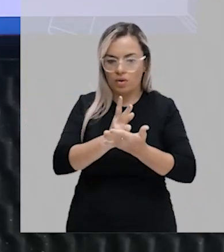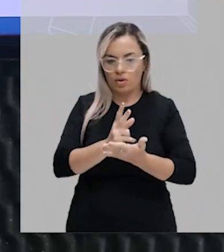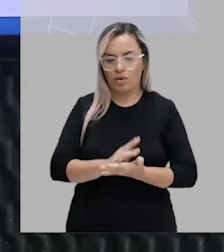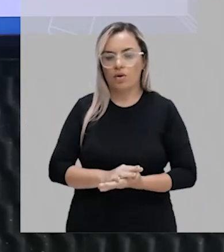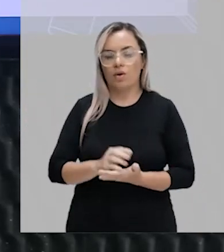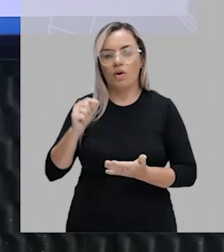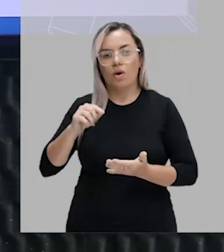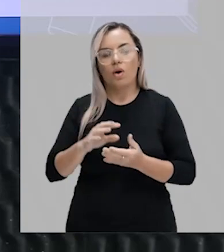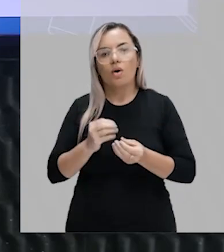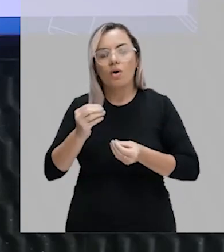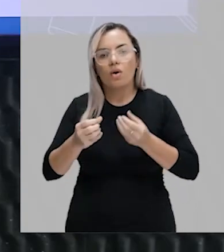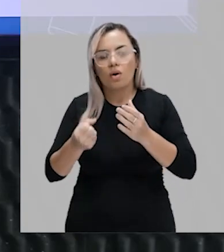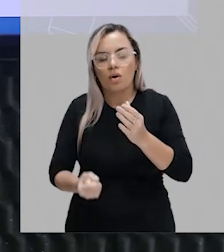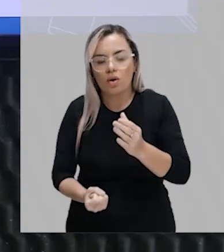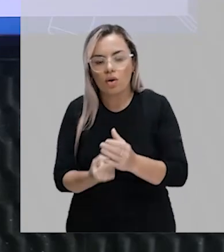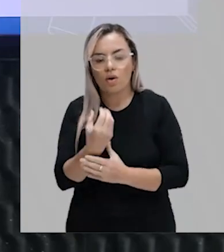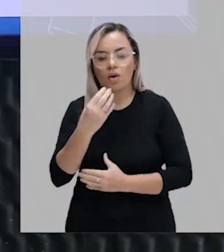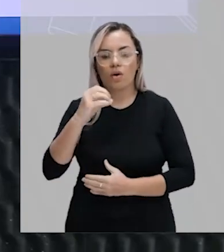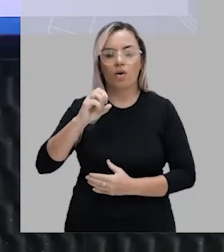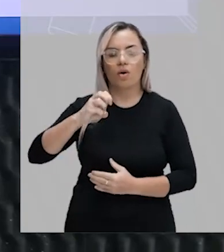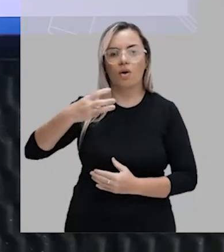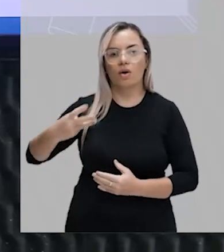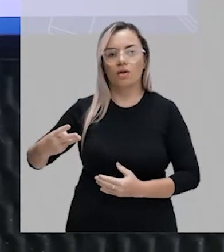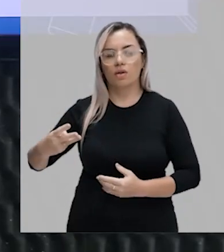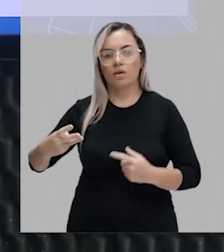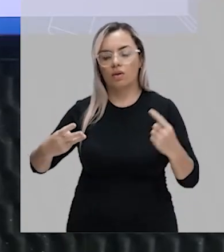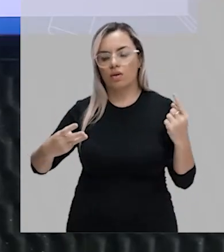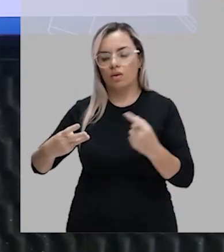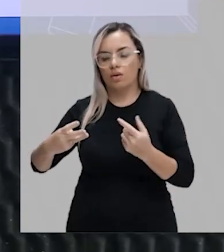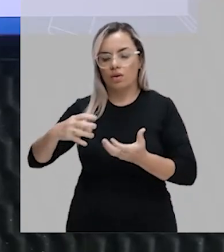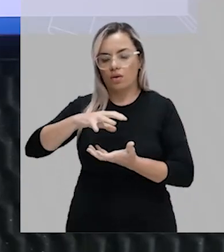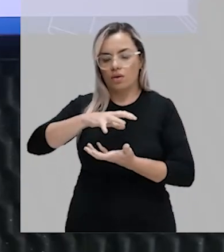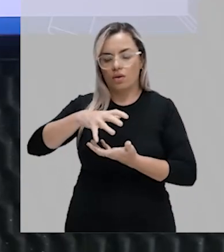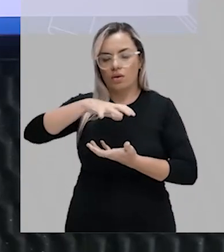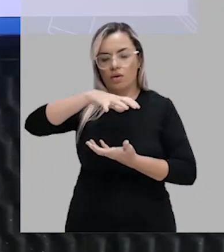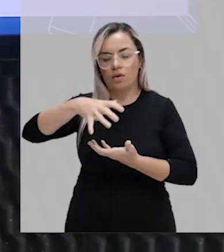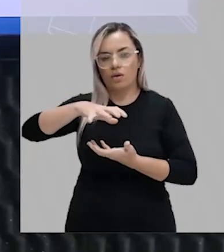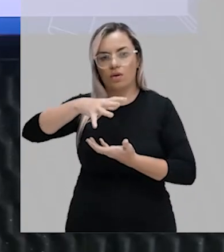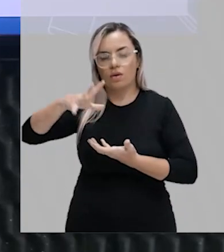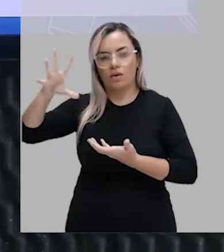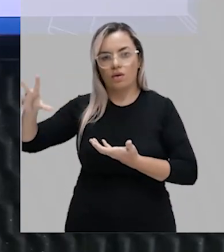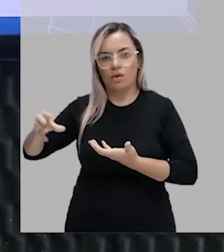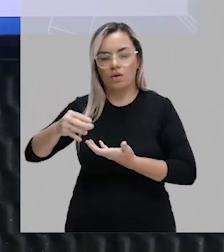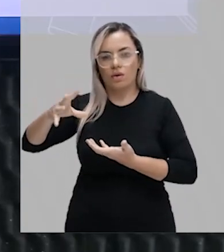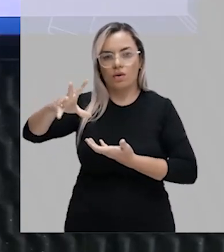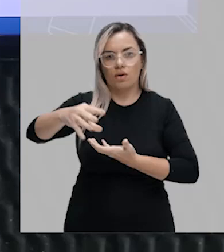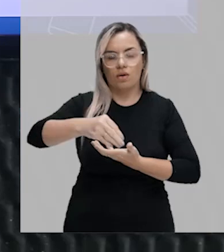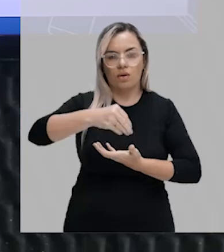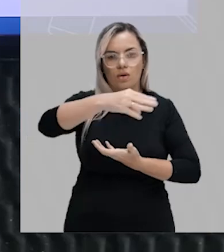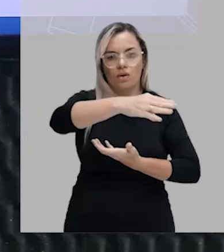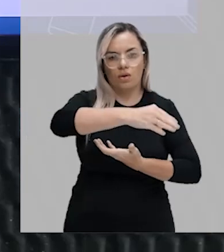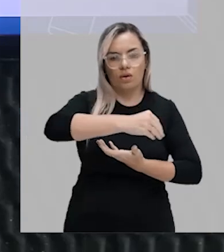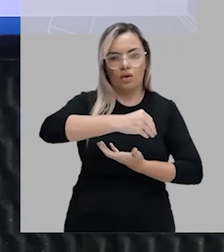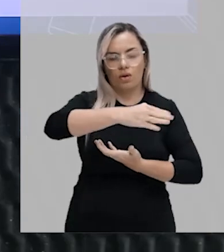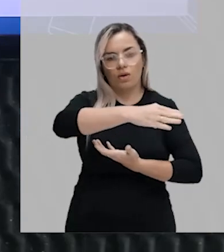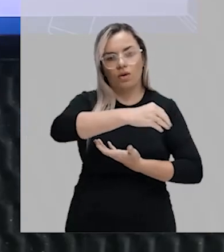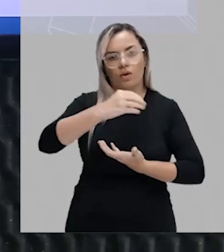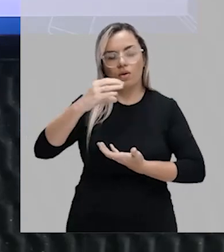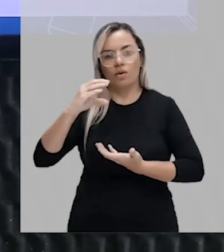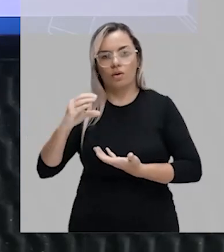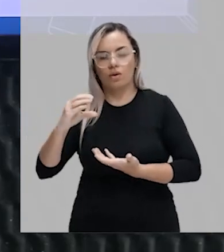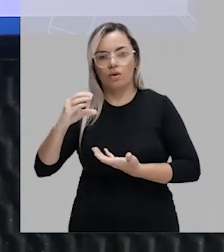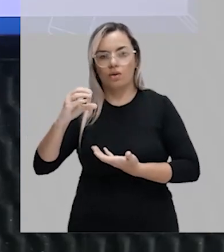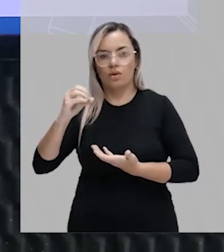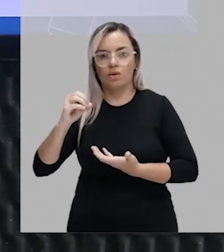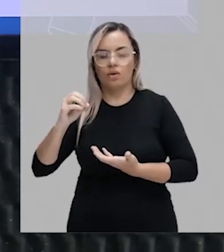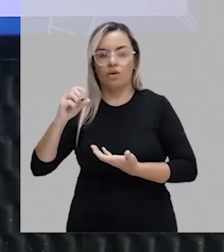ozônio aqui, pessoal, ela só teria se formado com o acúmulo ali da produção do gás oxigênio. Tá?